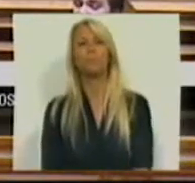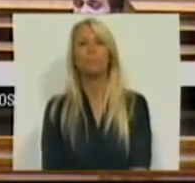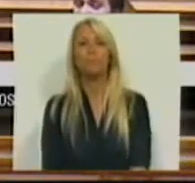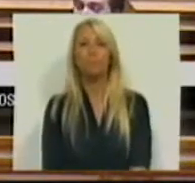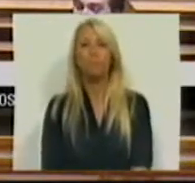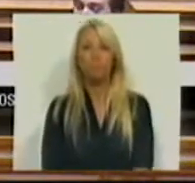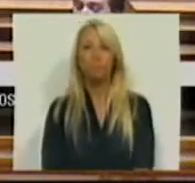Obrigado.